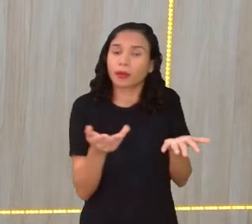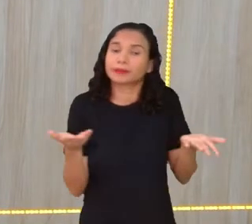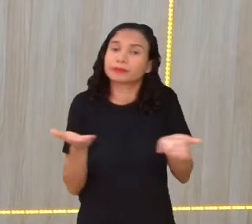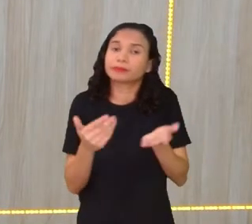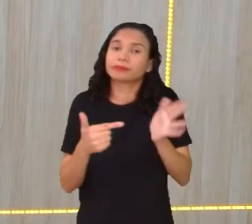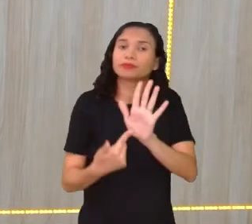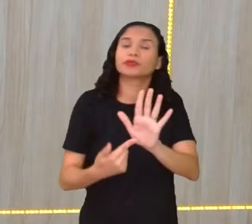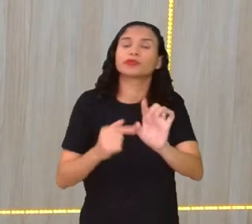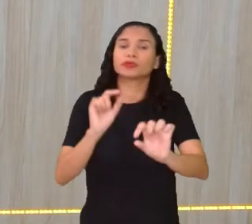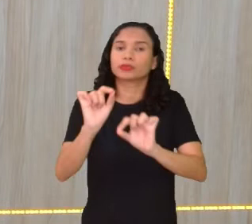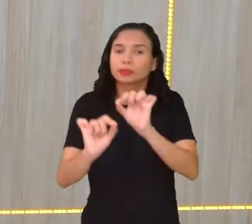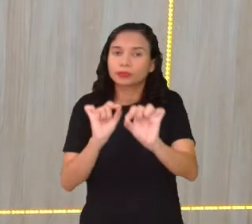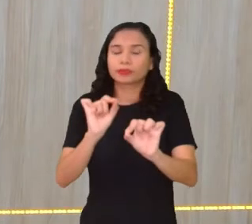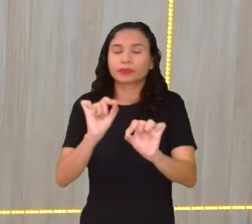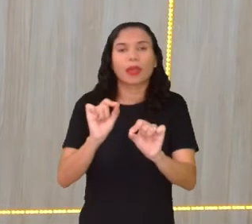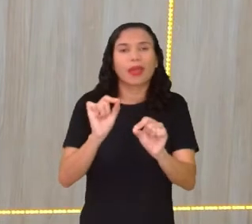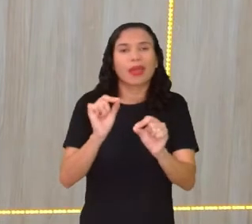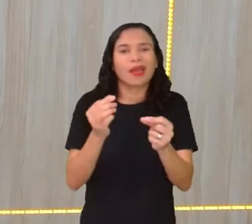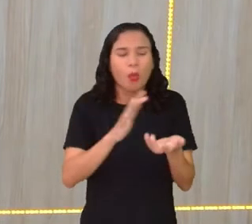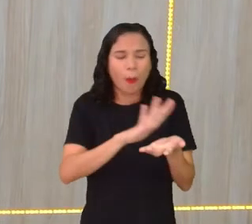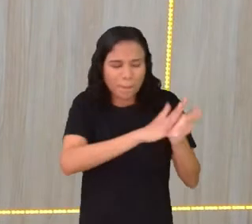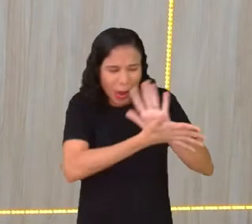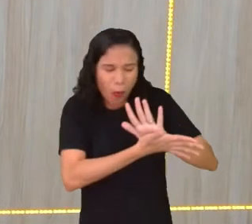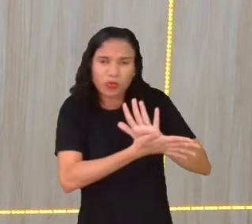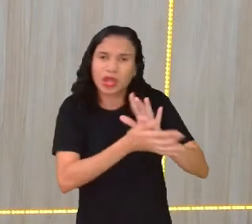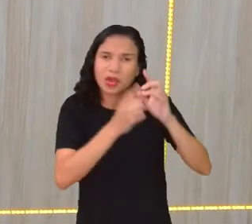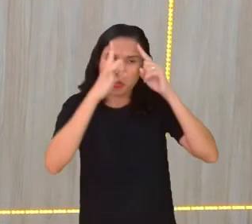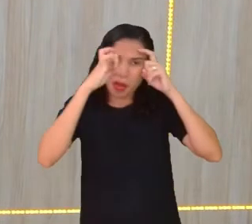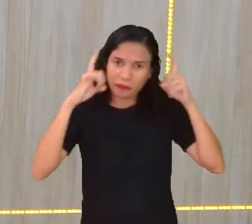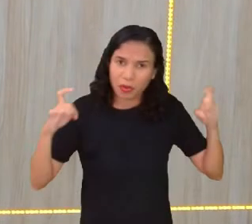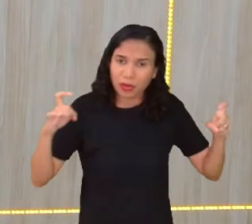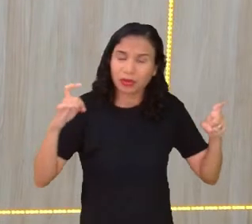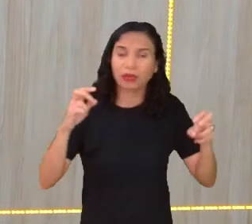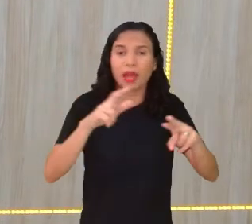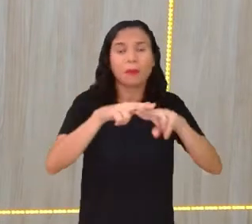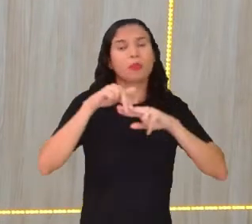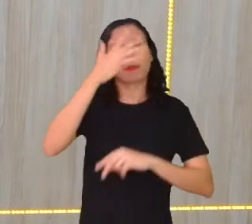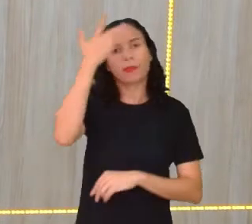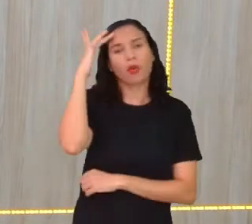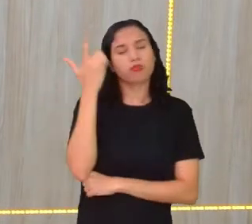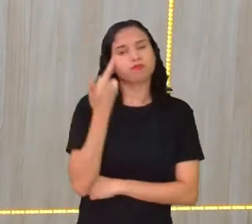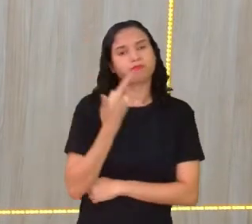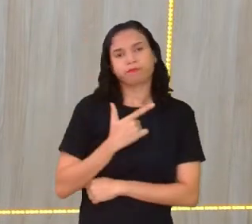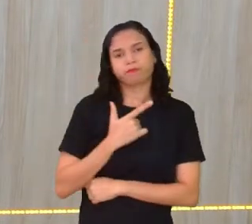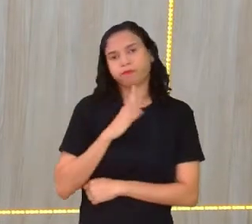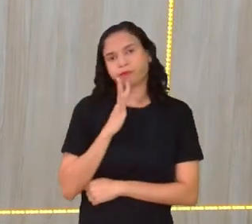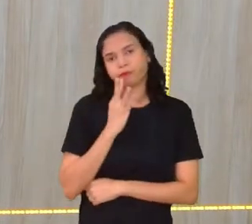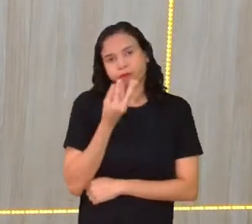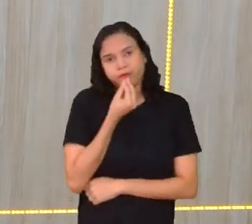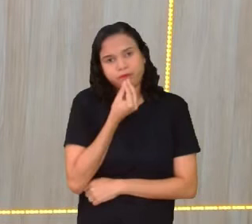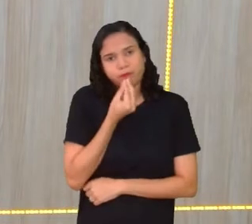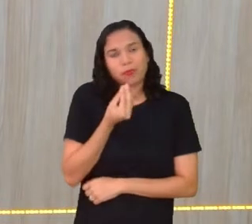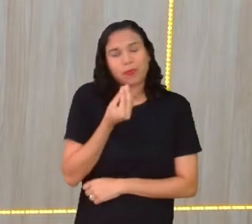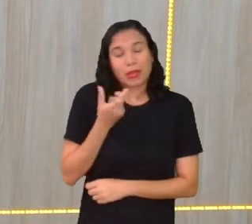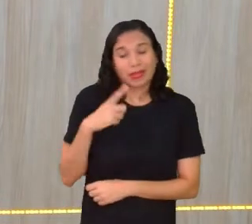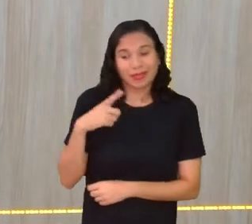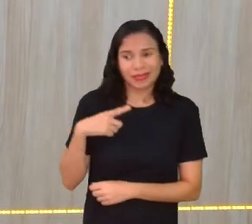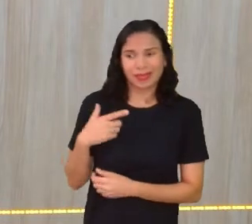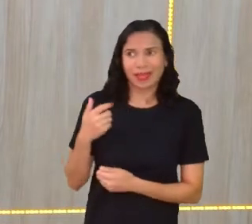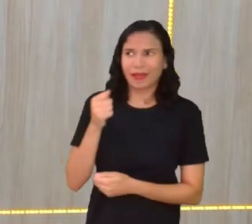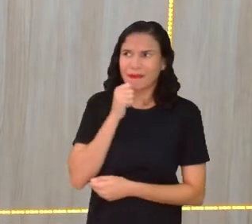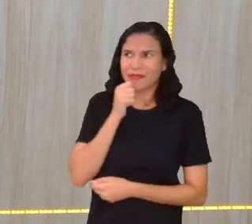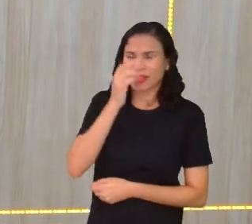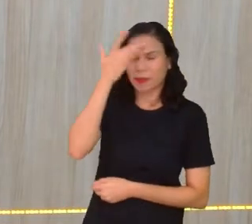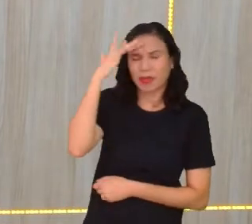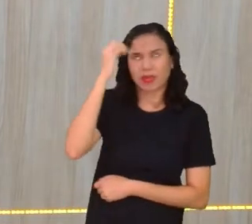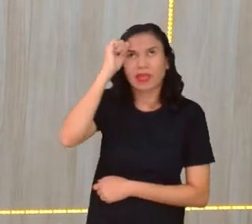colocou, muito preconceito que existe contra muçulmanos é porque existe também toda uma construção